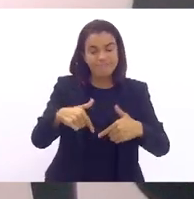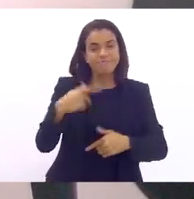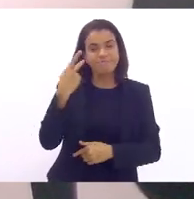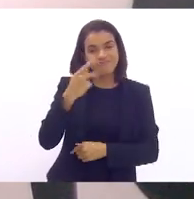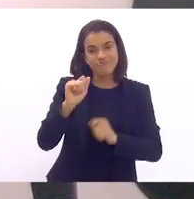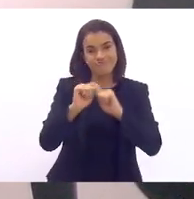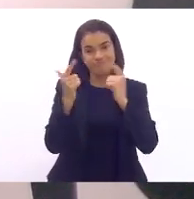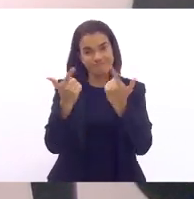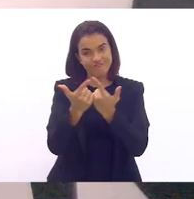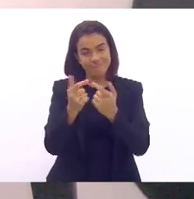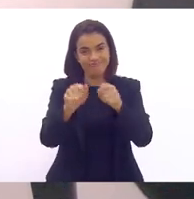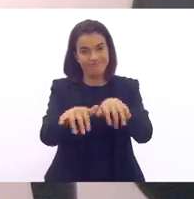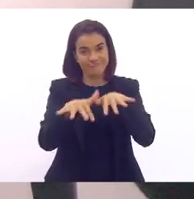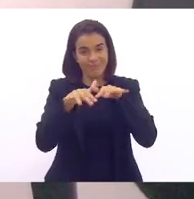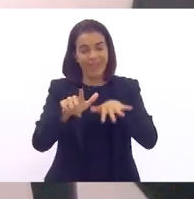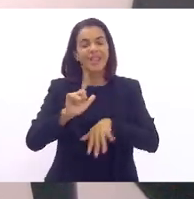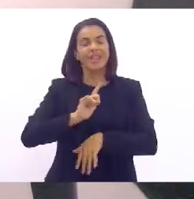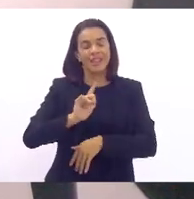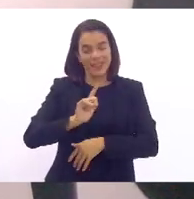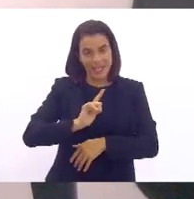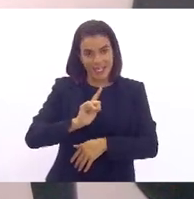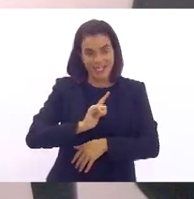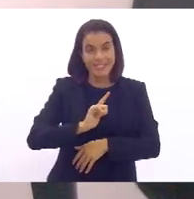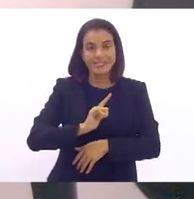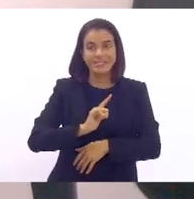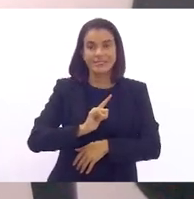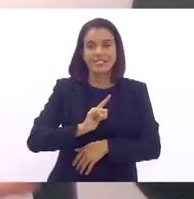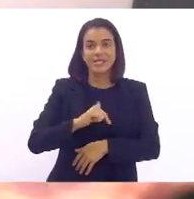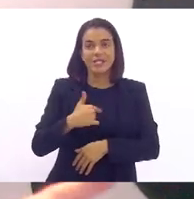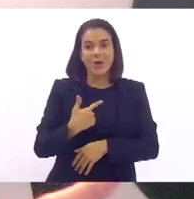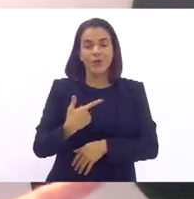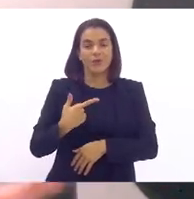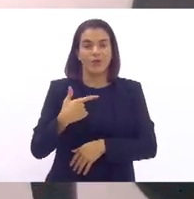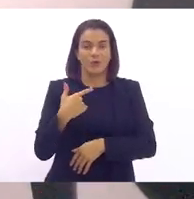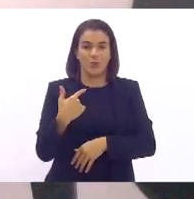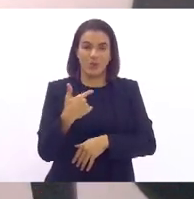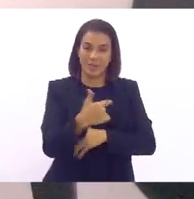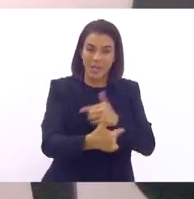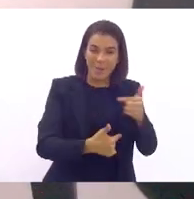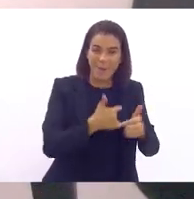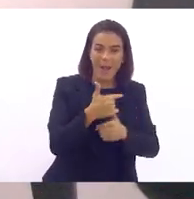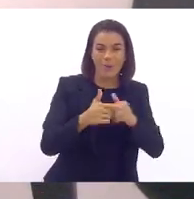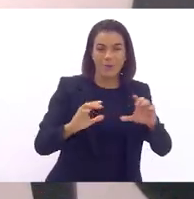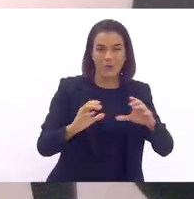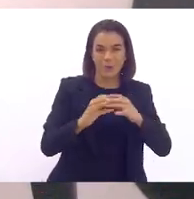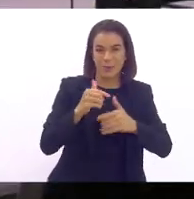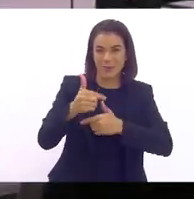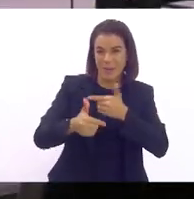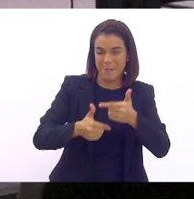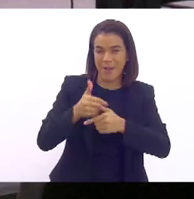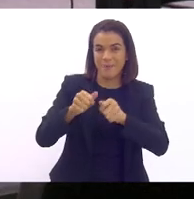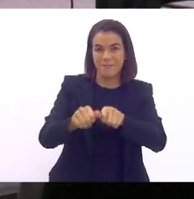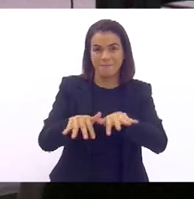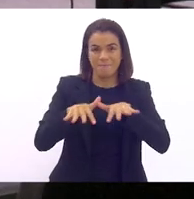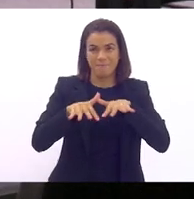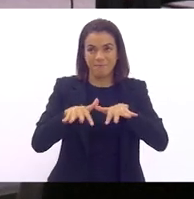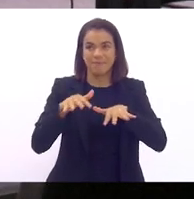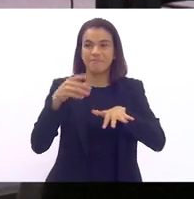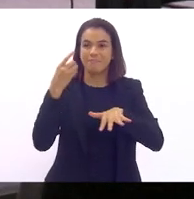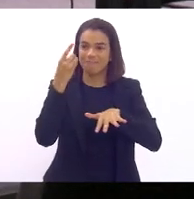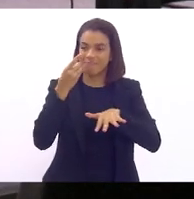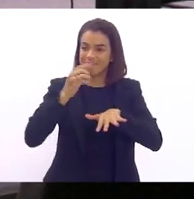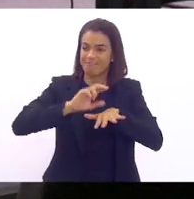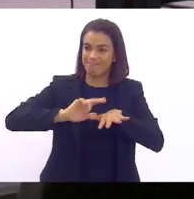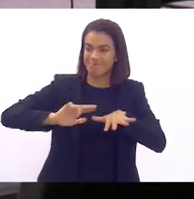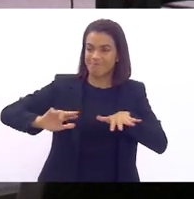ela existe não é e nós vamos através dos nossos trabalhos da frente parlamentar também agregar